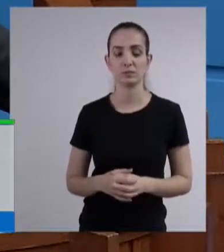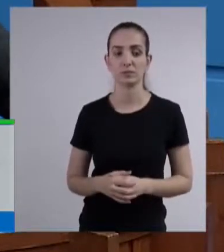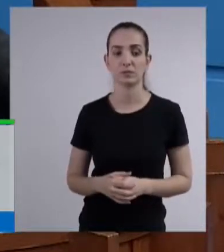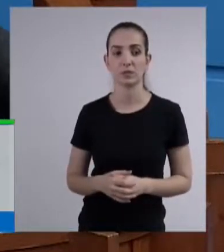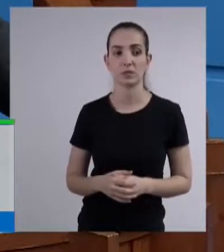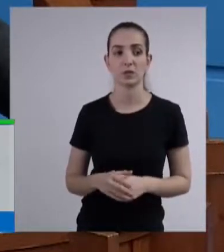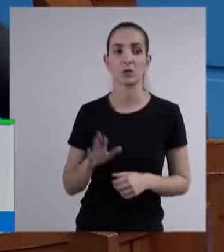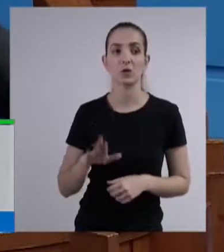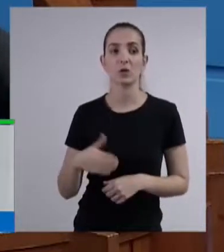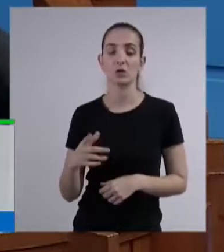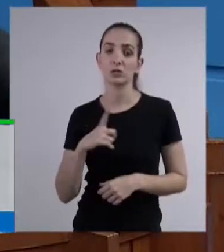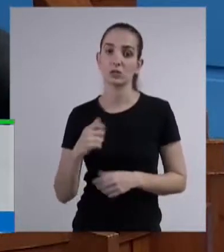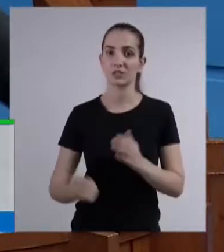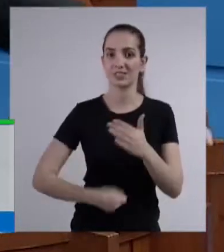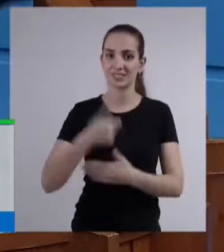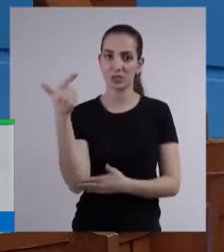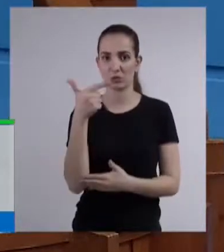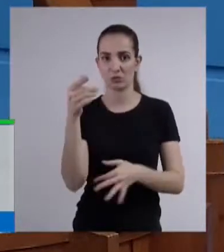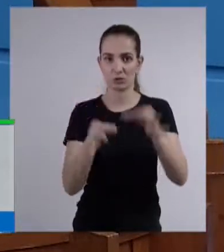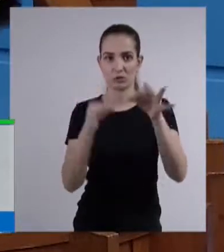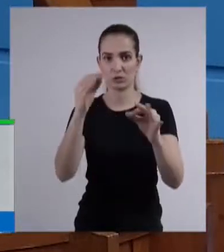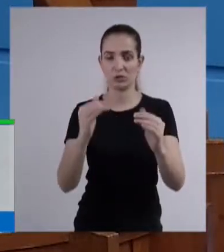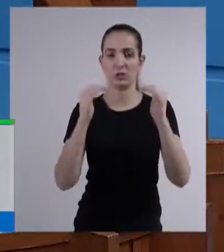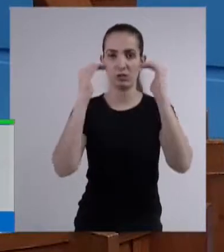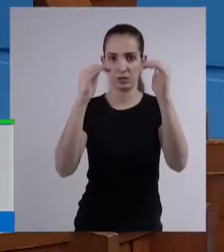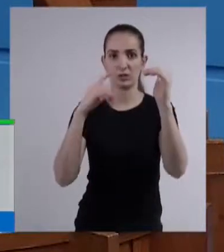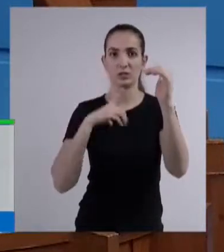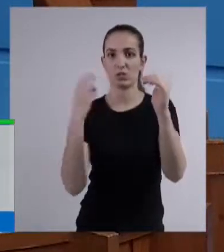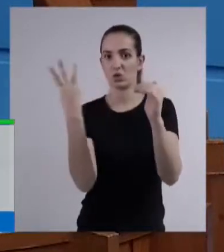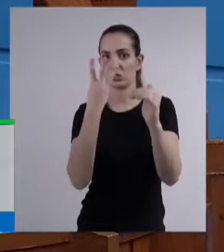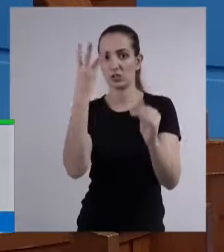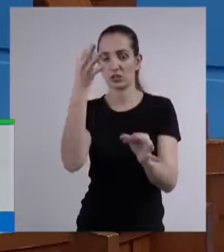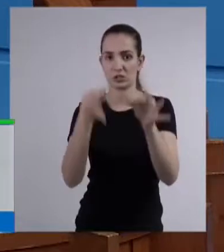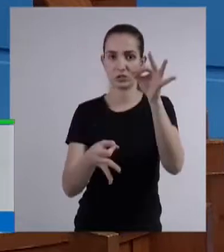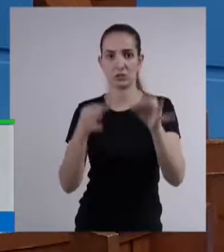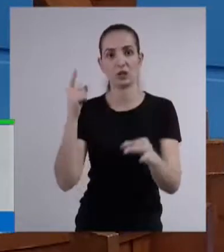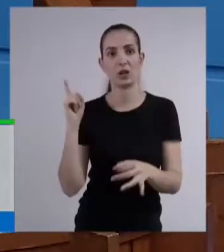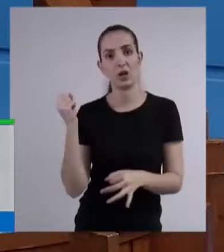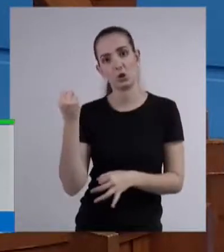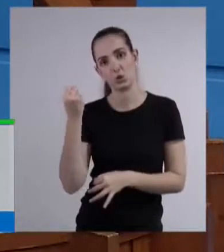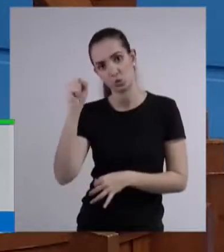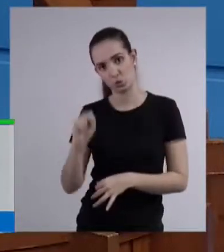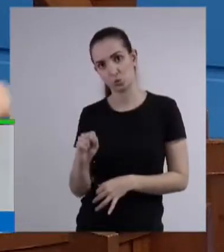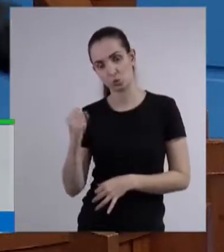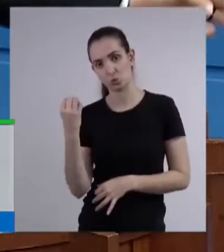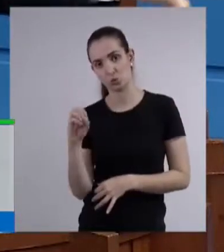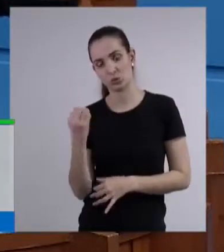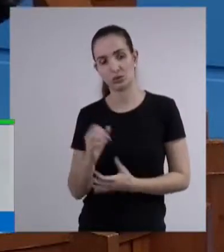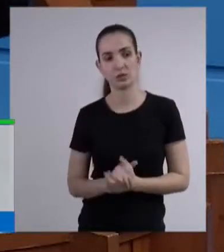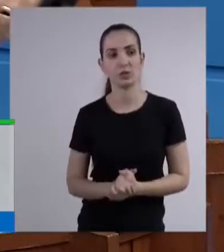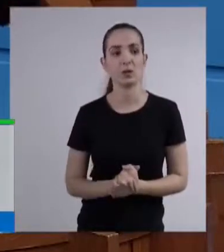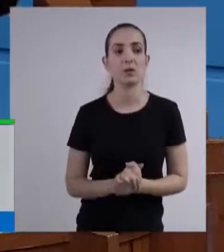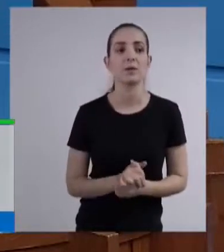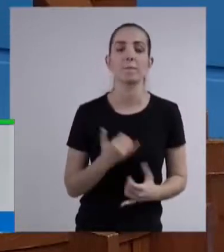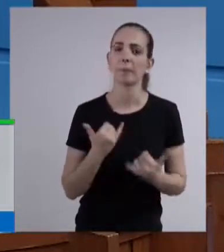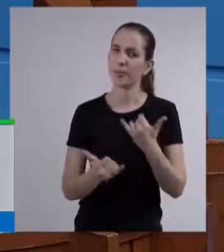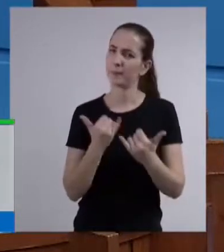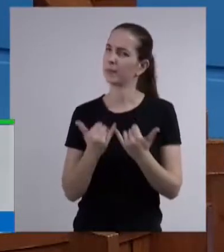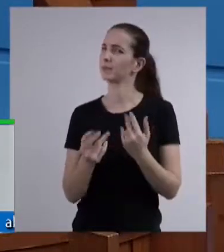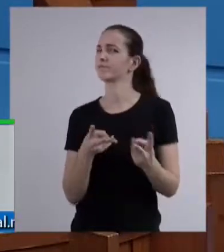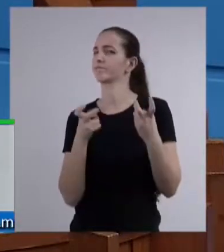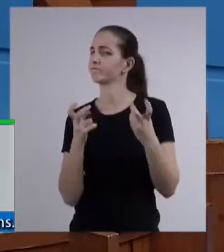Quando chegou em segunda instância, os 3 desembargadores do Rio Grande do Sul, parece que tinham combinado,